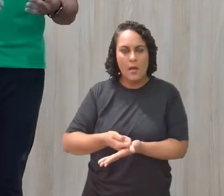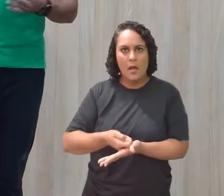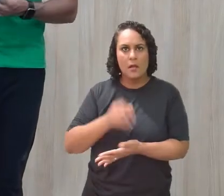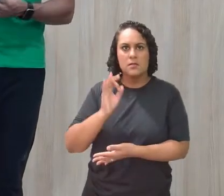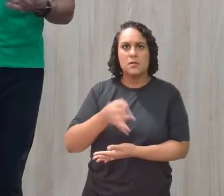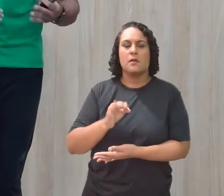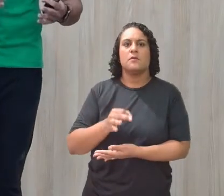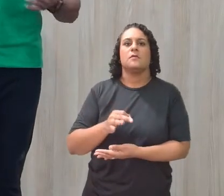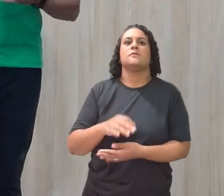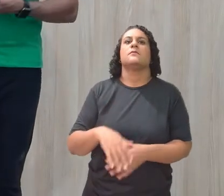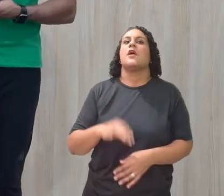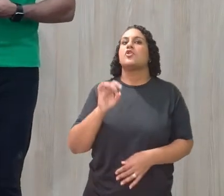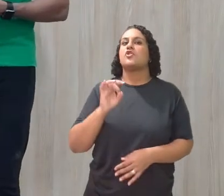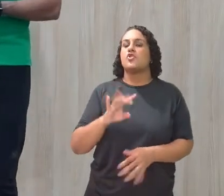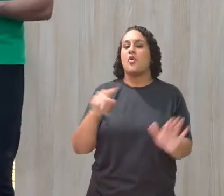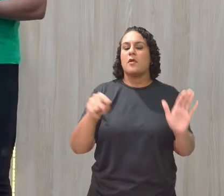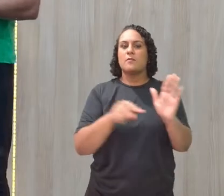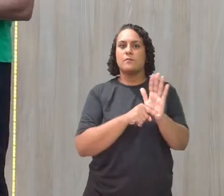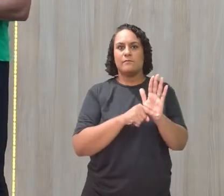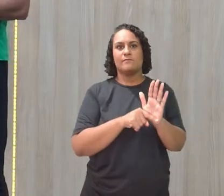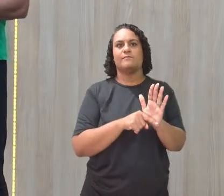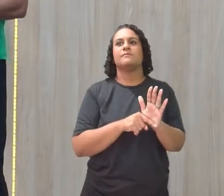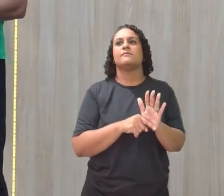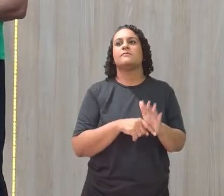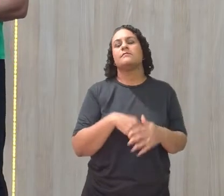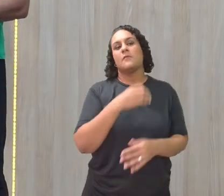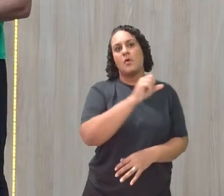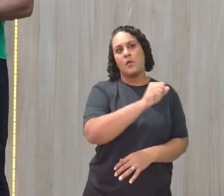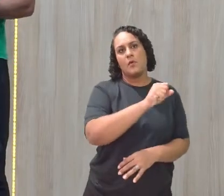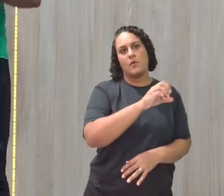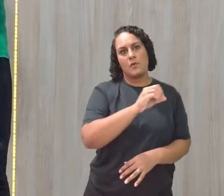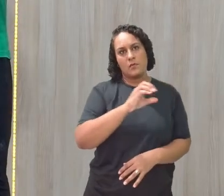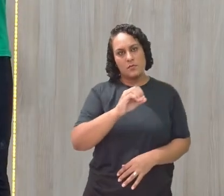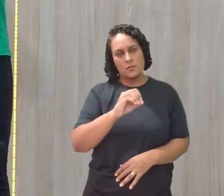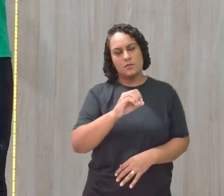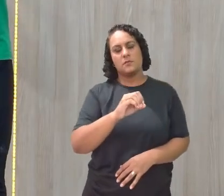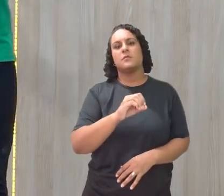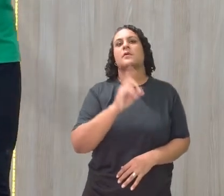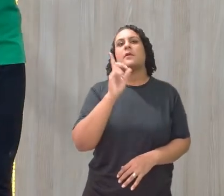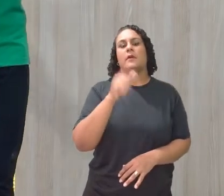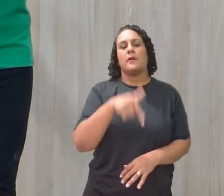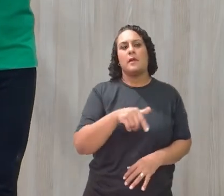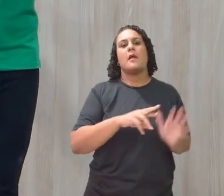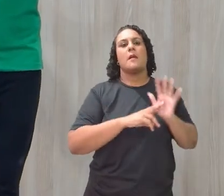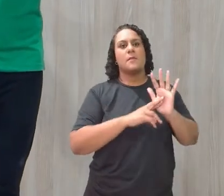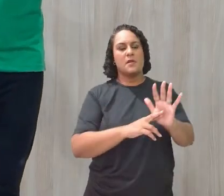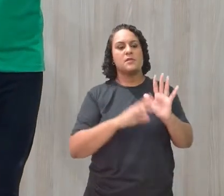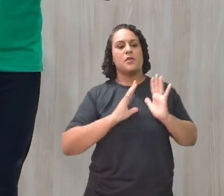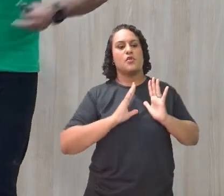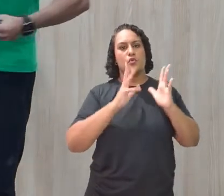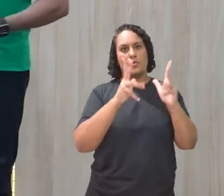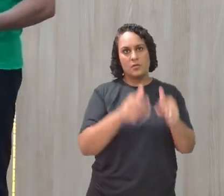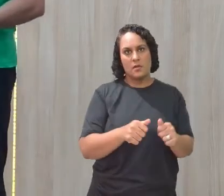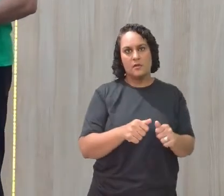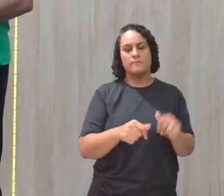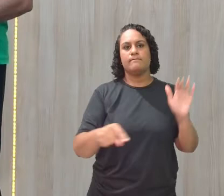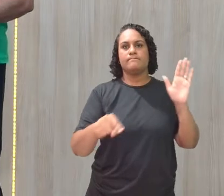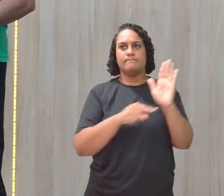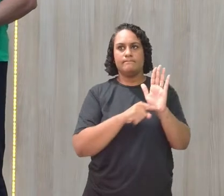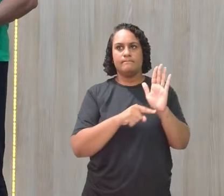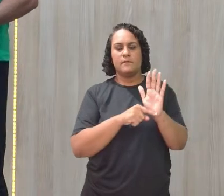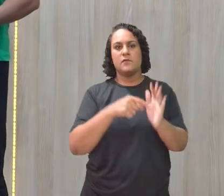só você fazer o quê? A diferença de 800 sócios, que representa os 100%,